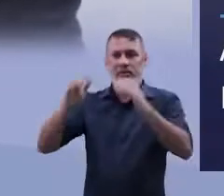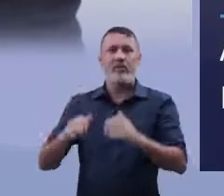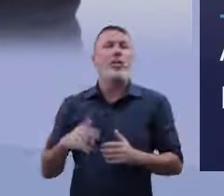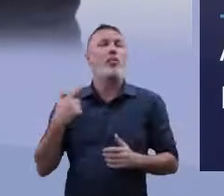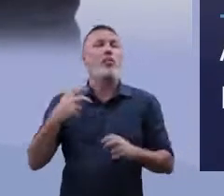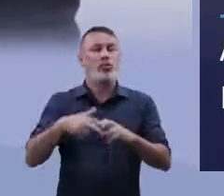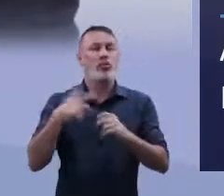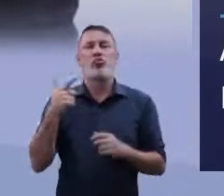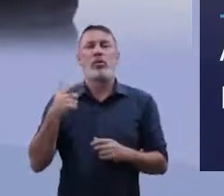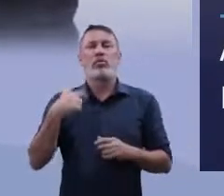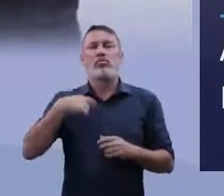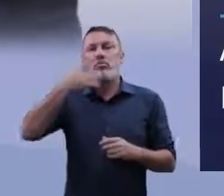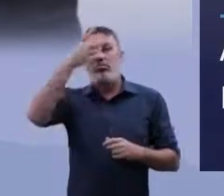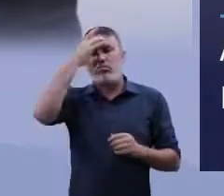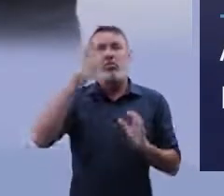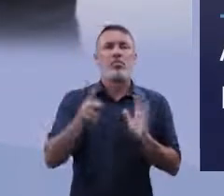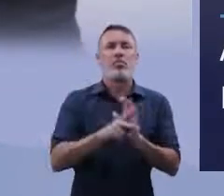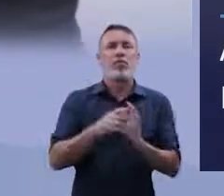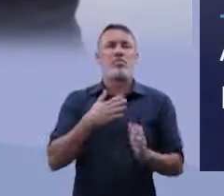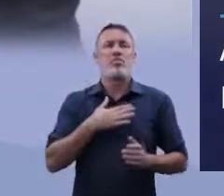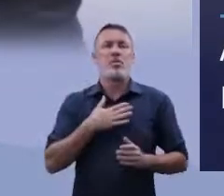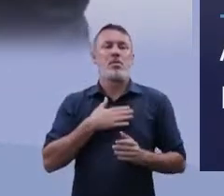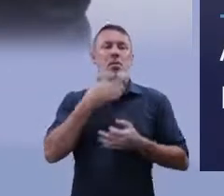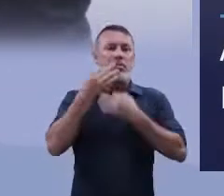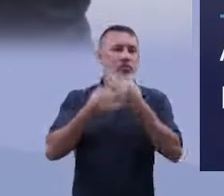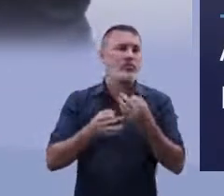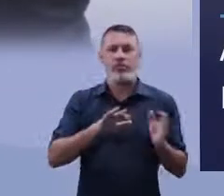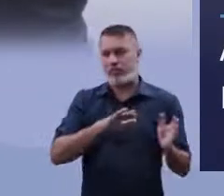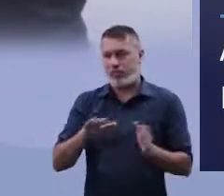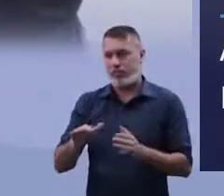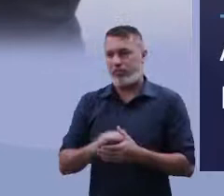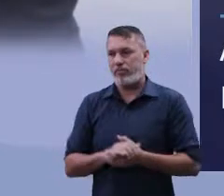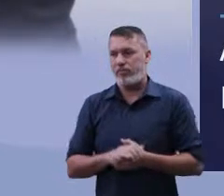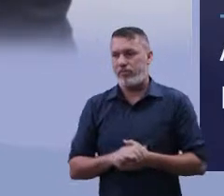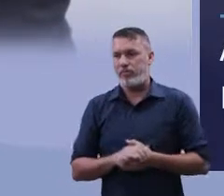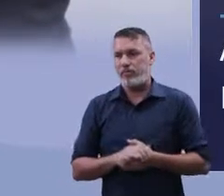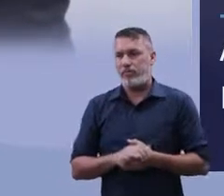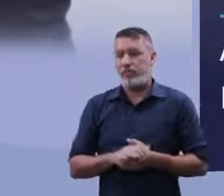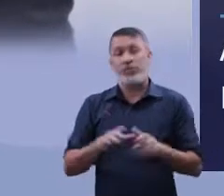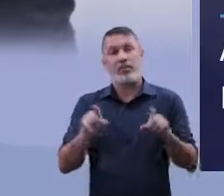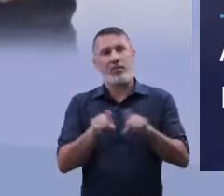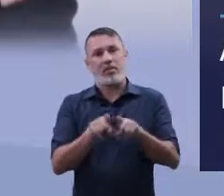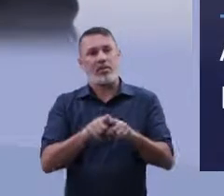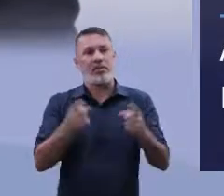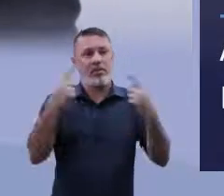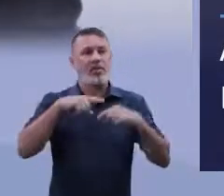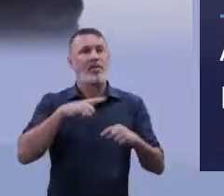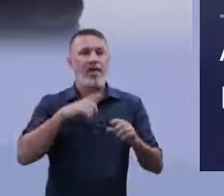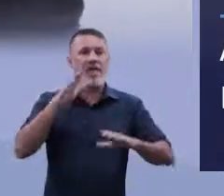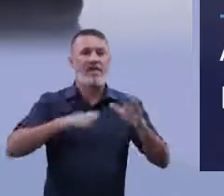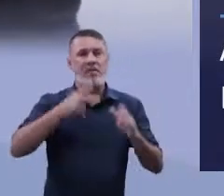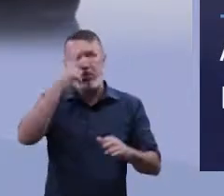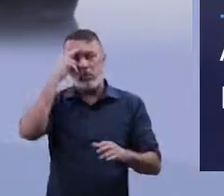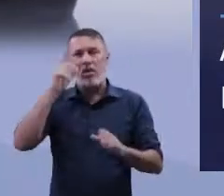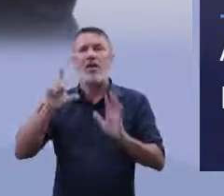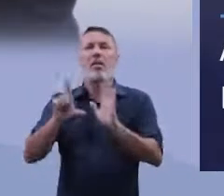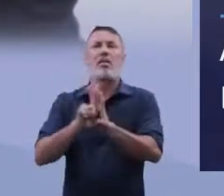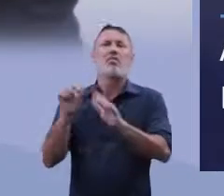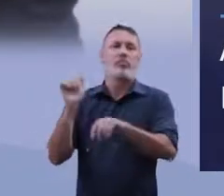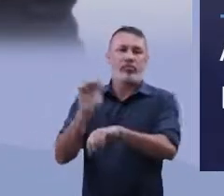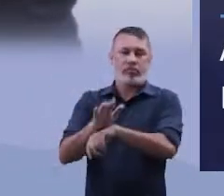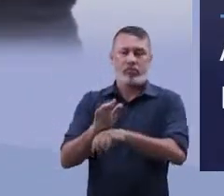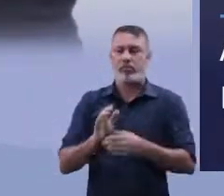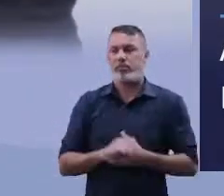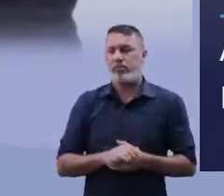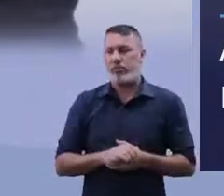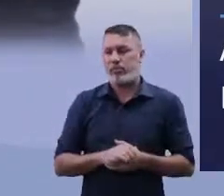agiu por dever, só agiu conforme o dever. E a contra o dever está na ilegalidade de fato. Bom, quando